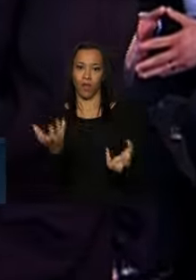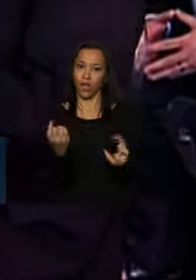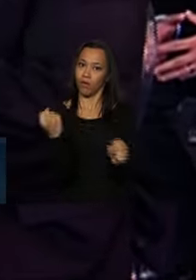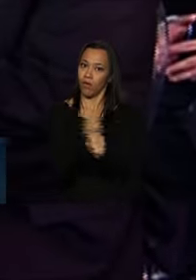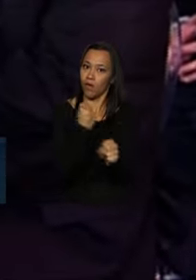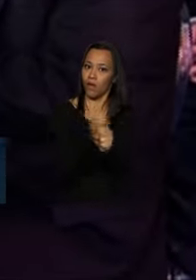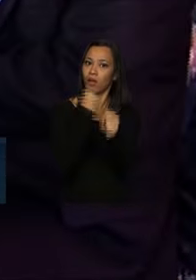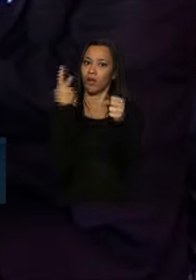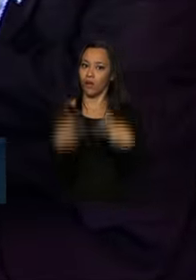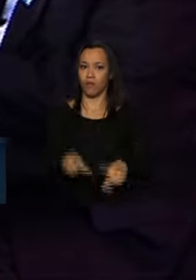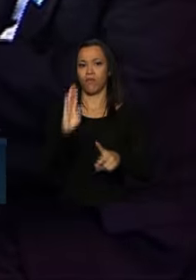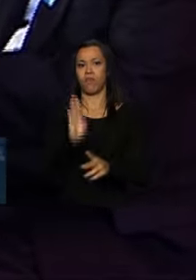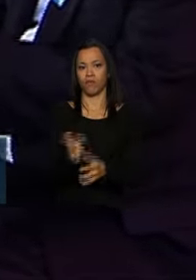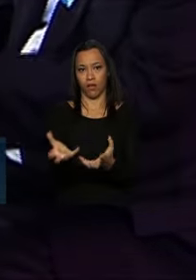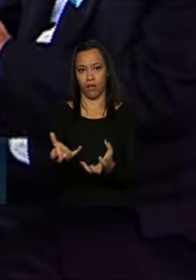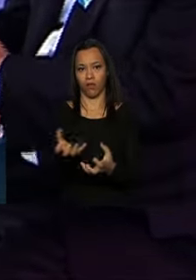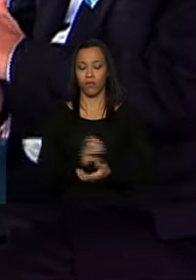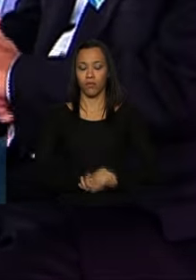pouco...